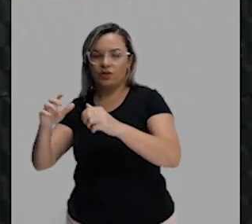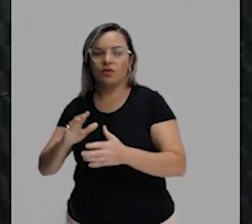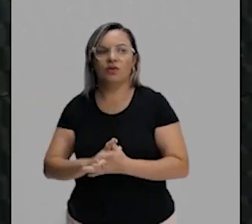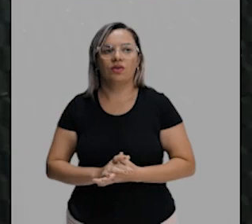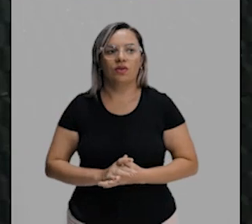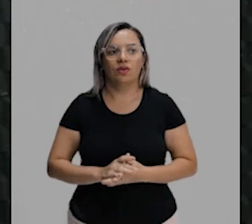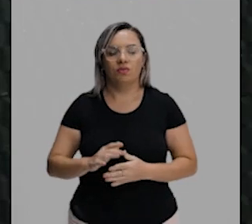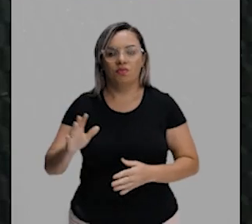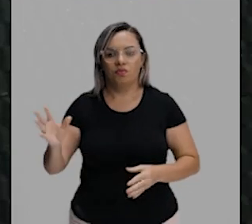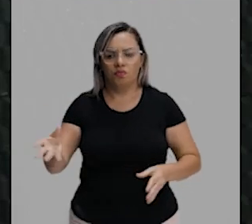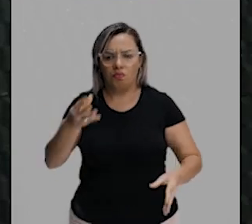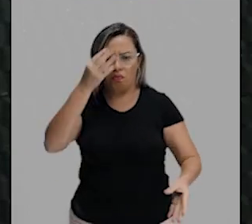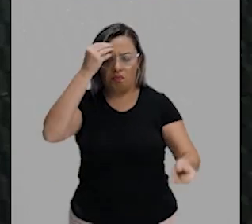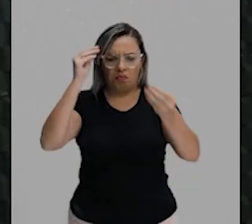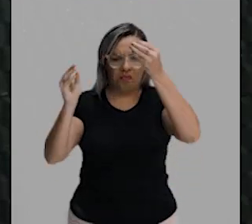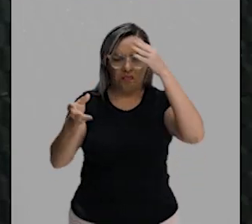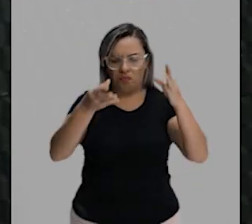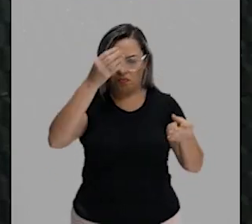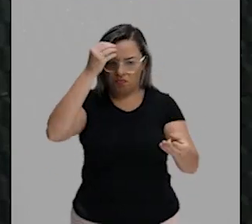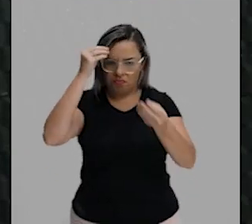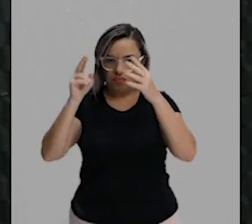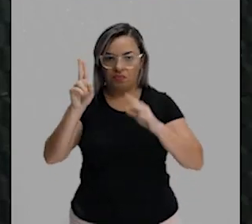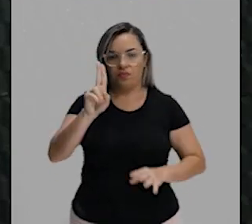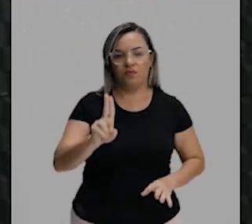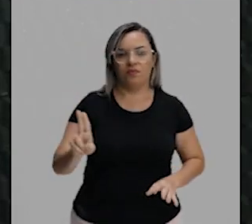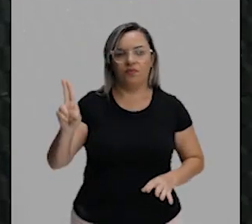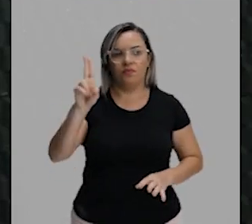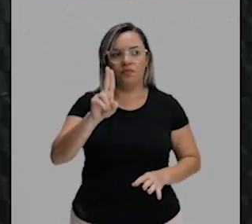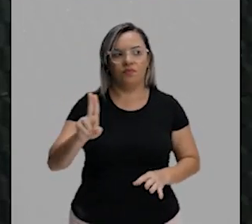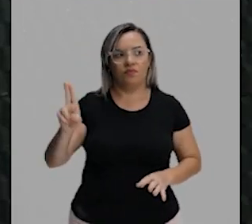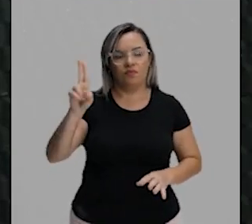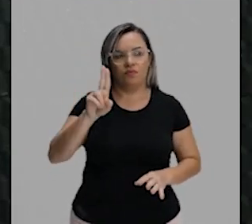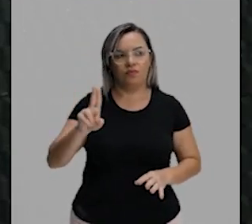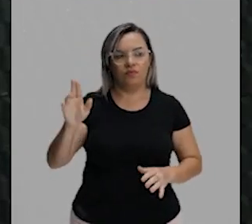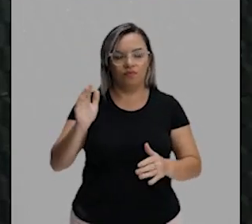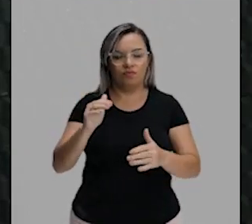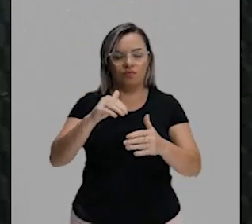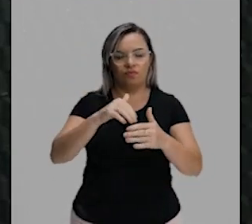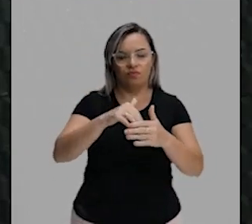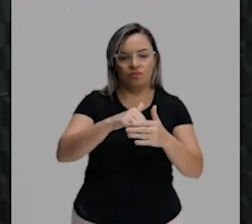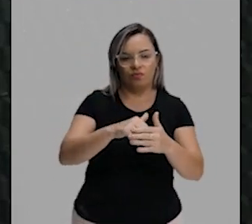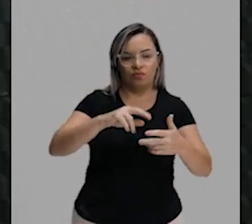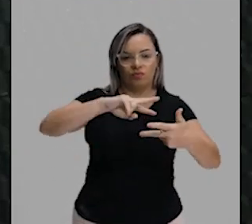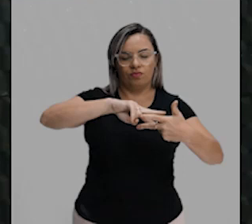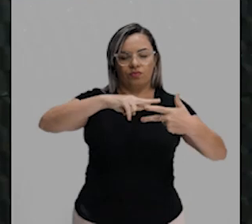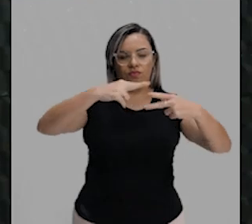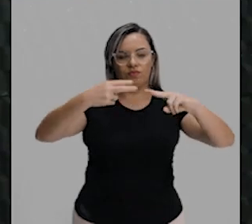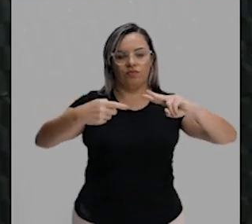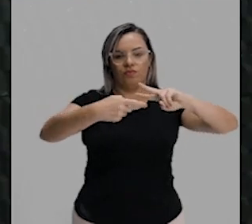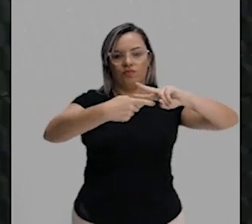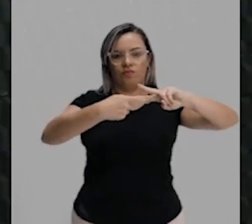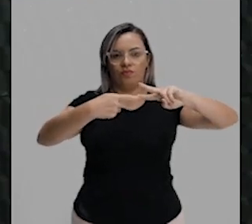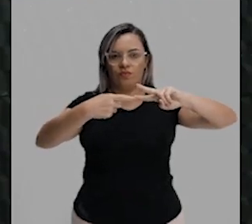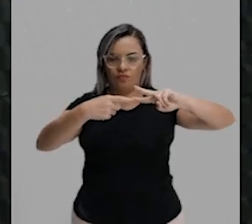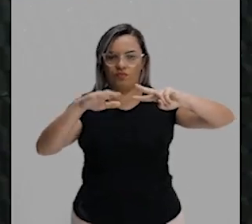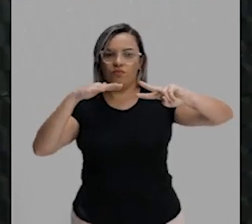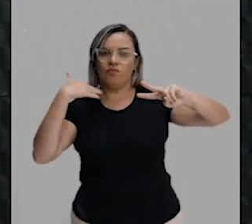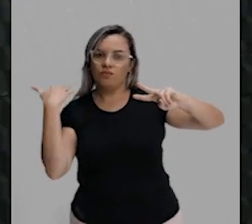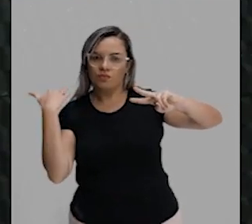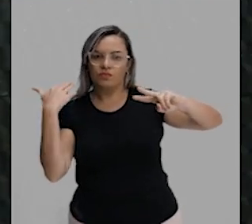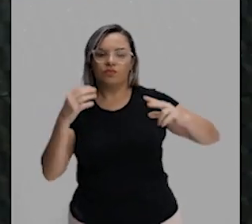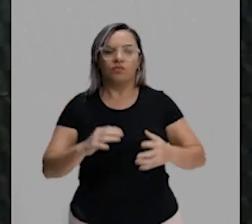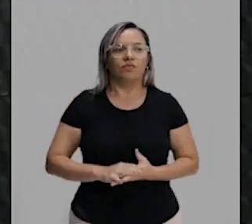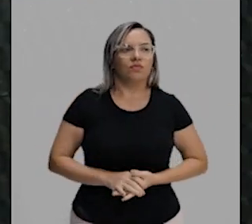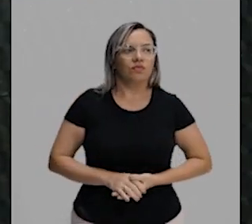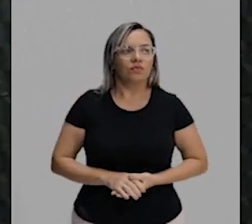mesmo raciocínio e vamos usar ele aqui para a questão dos alelos letais. Então,